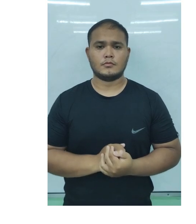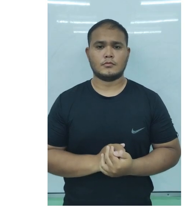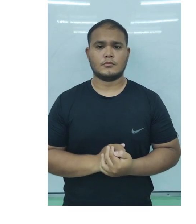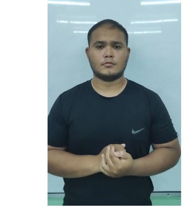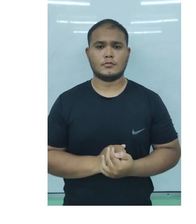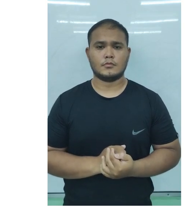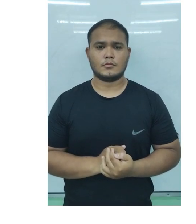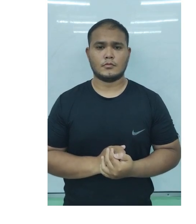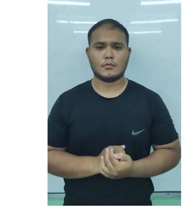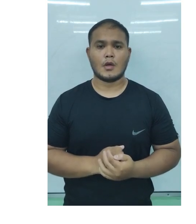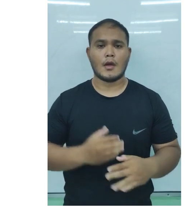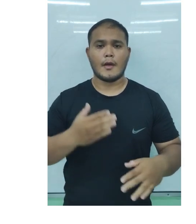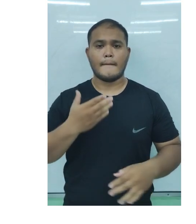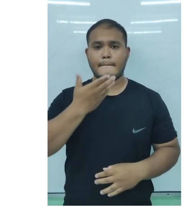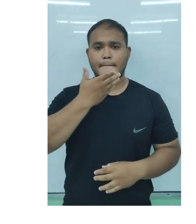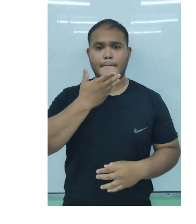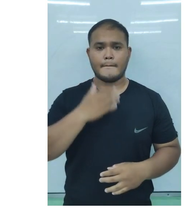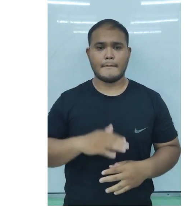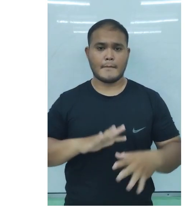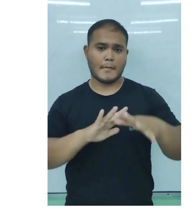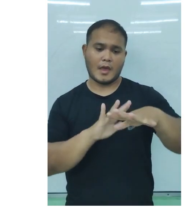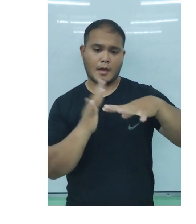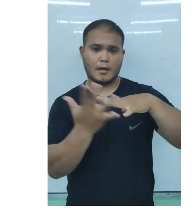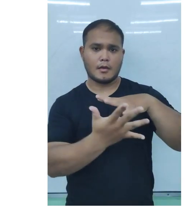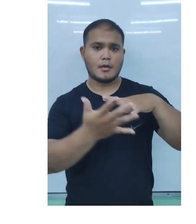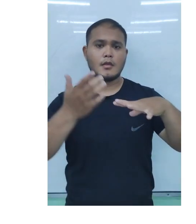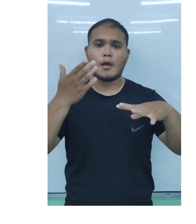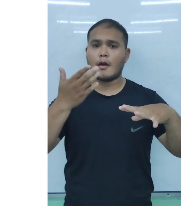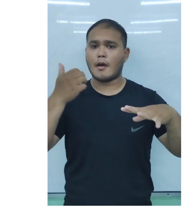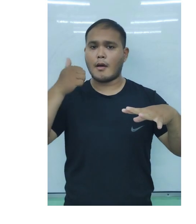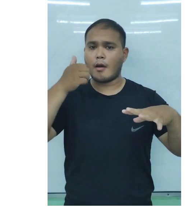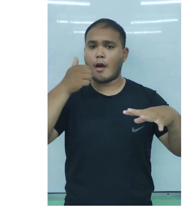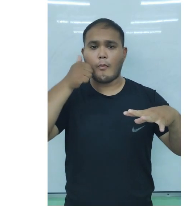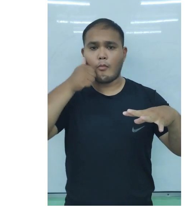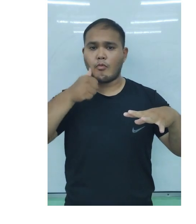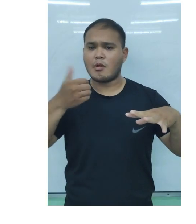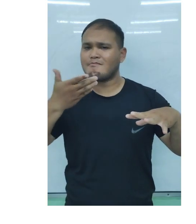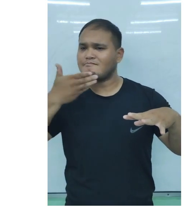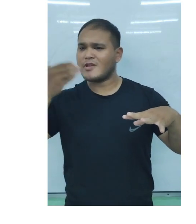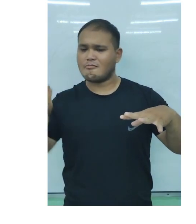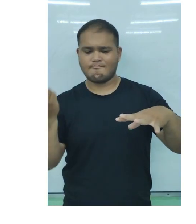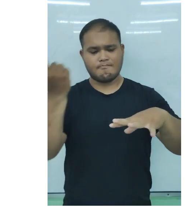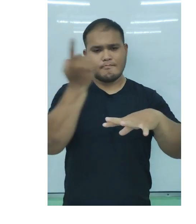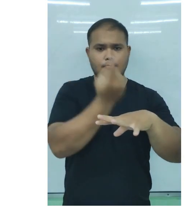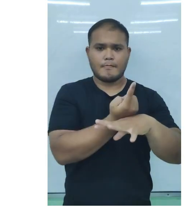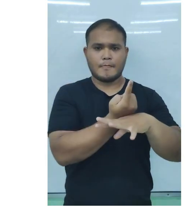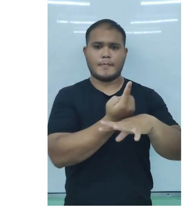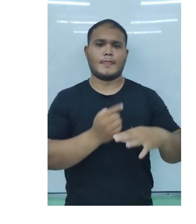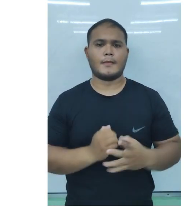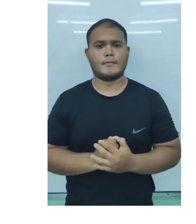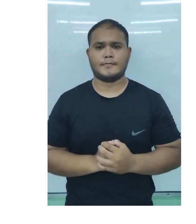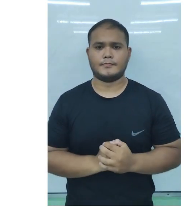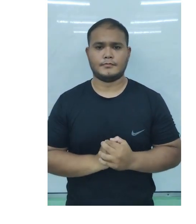E o adjetivo, ele, além de concordar em gênero, em número, também concorda